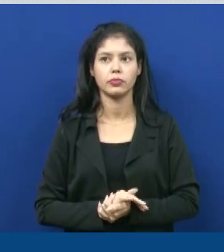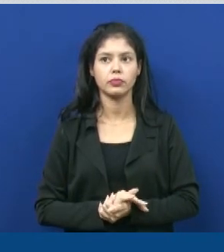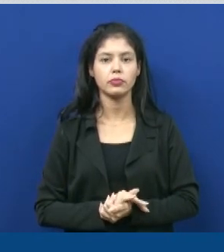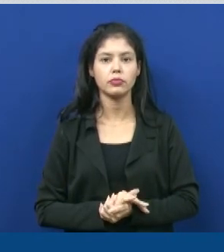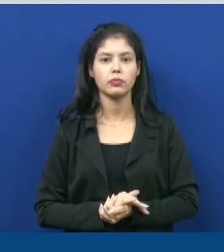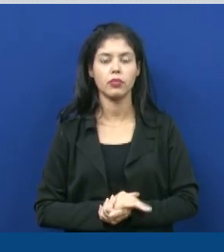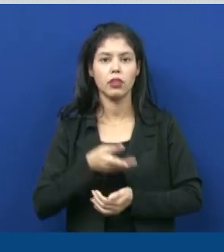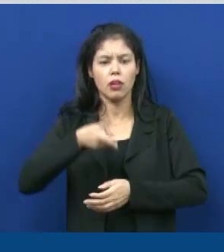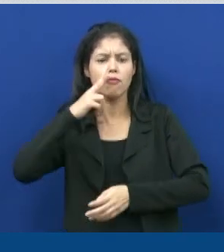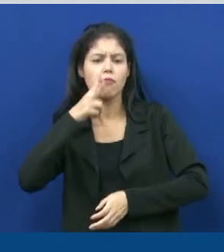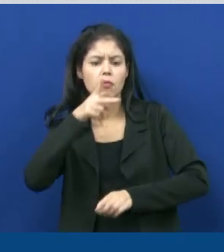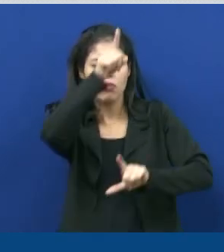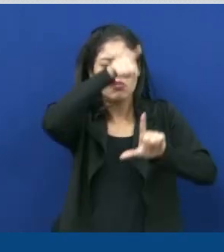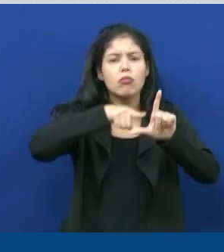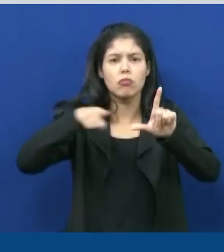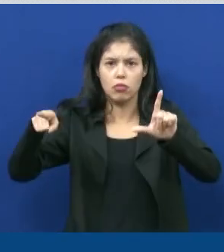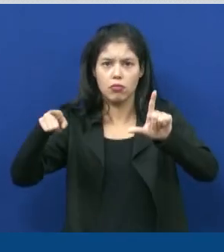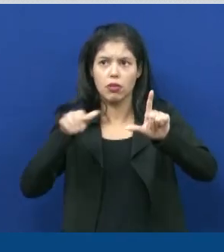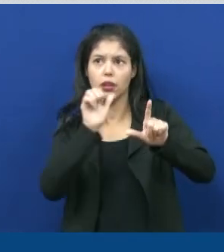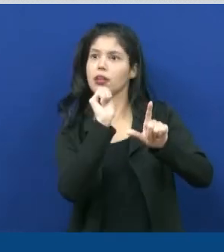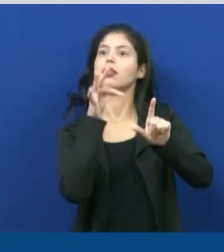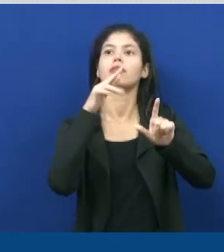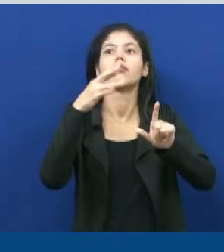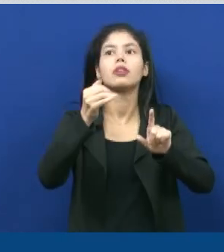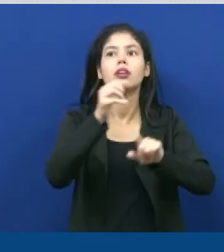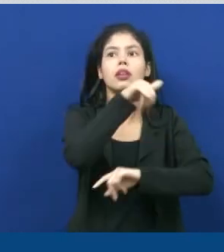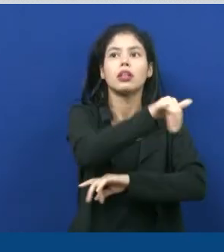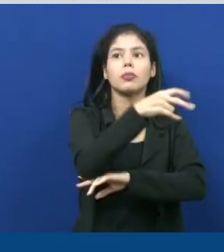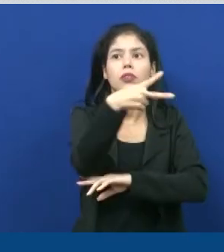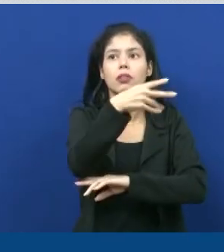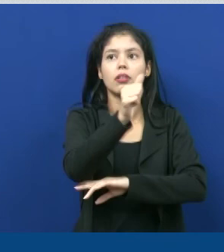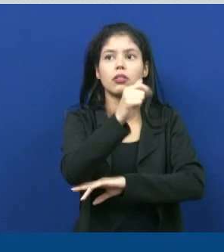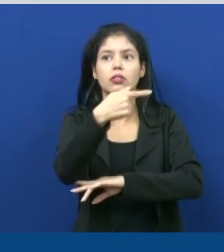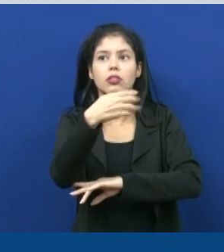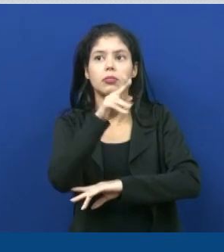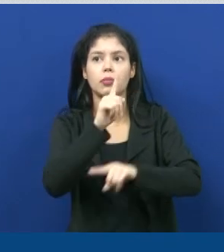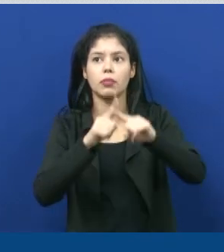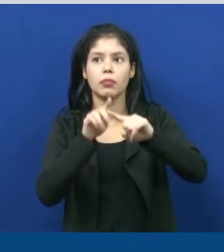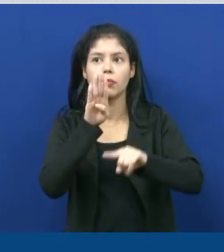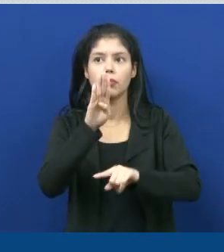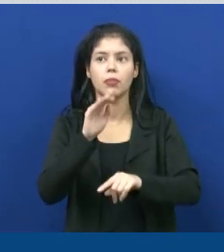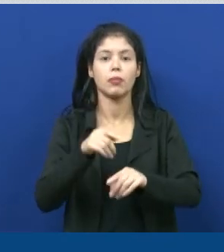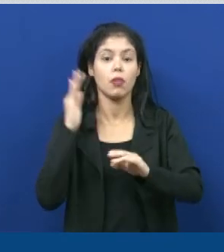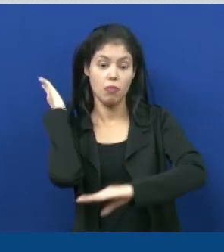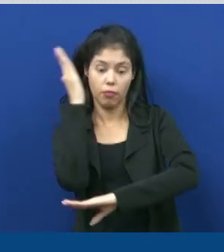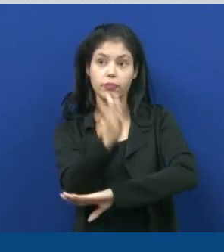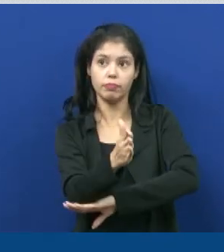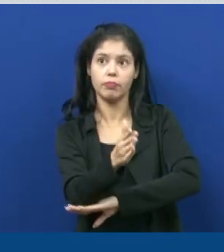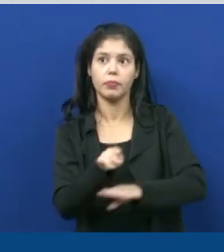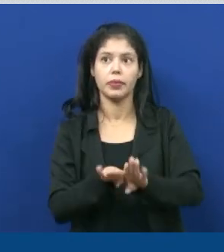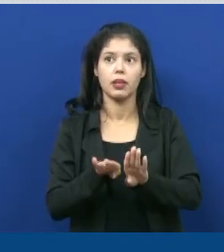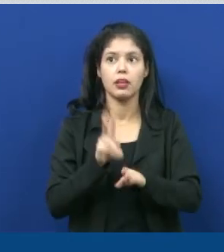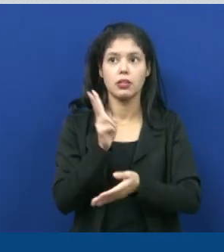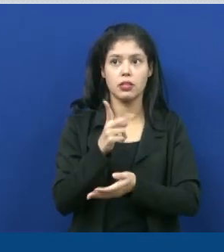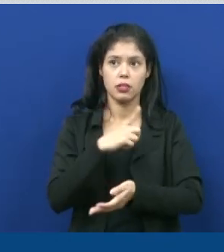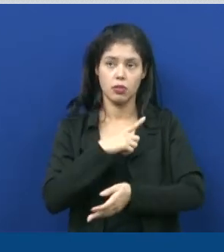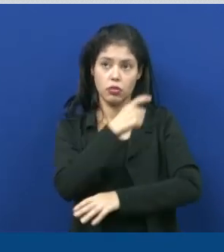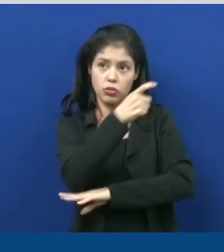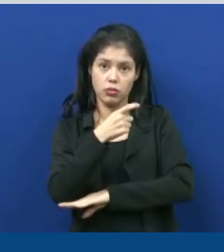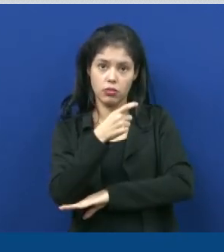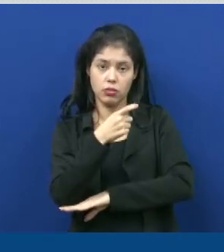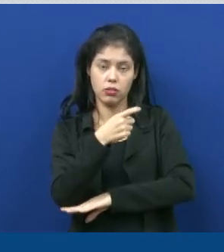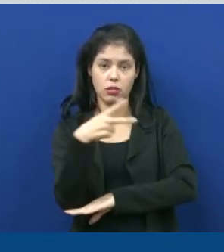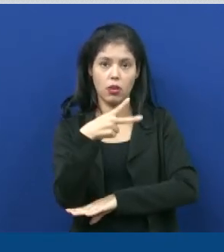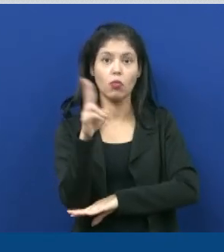Já vimos que o gráfico de uma função afim, y igual a x mais b, é uma reta. O coeficiente de x, a,